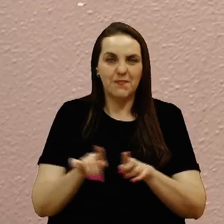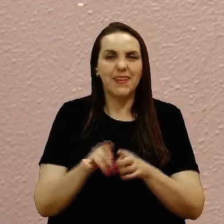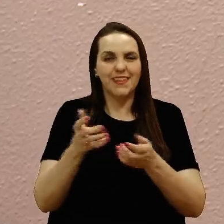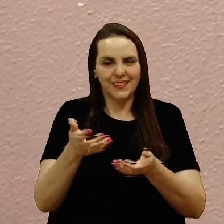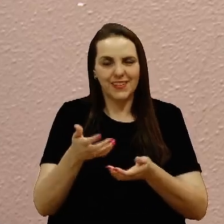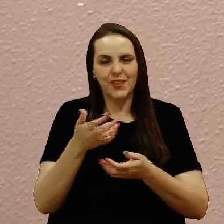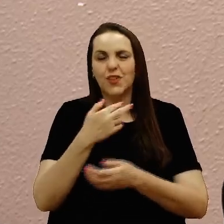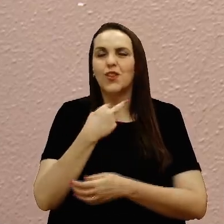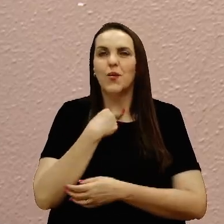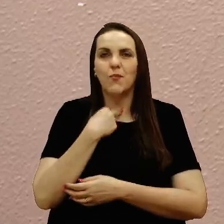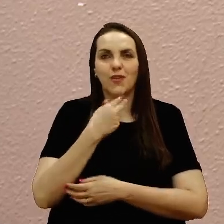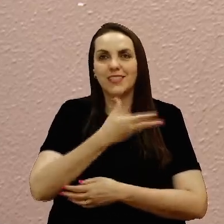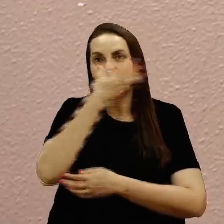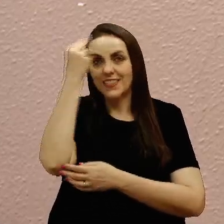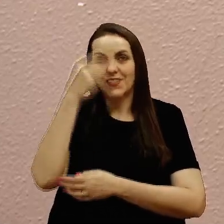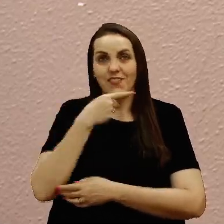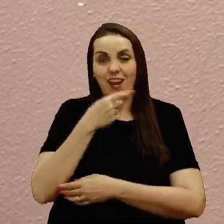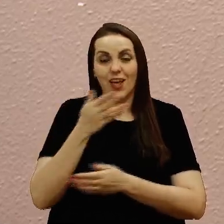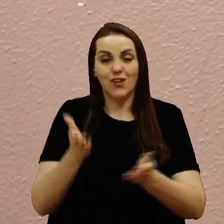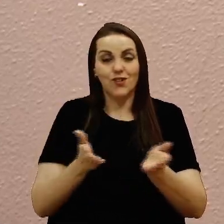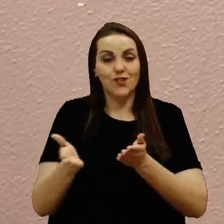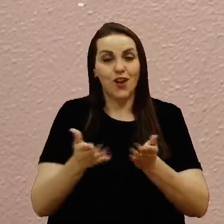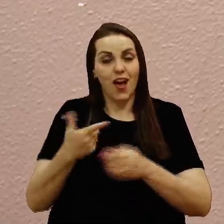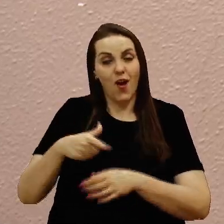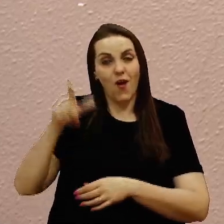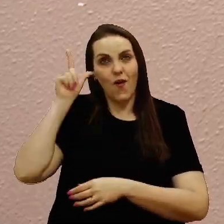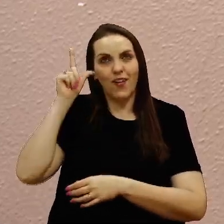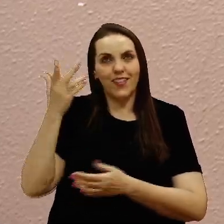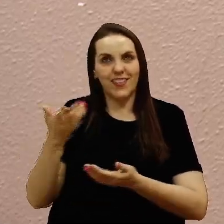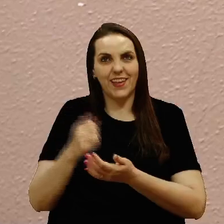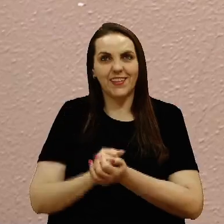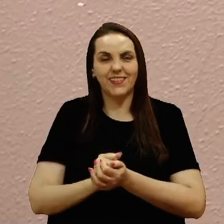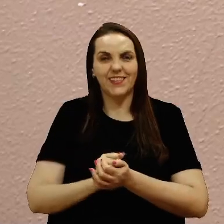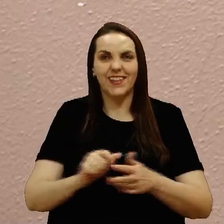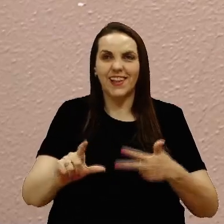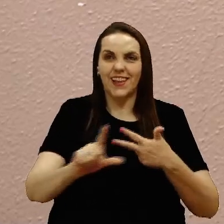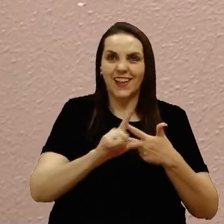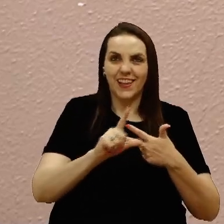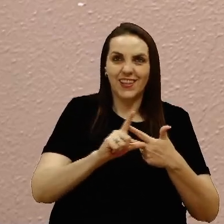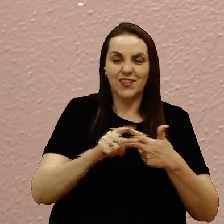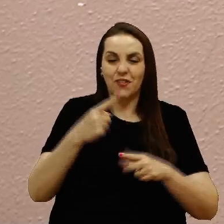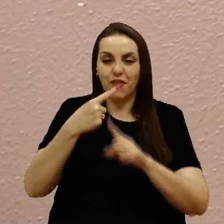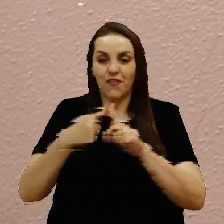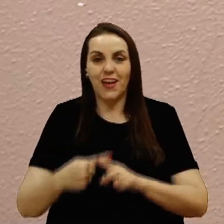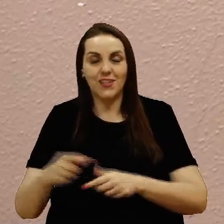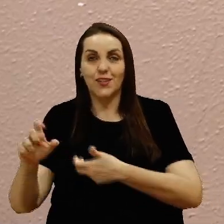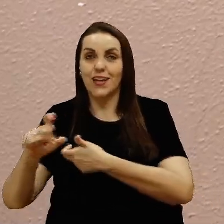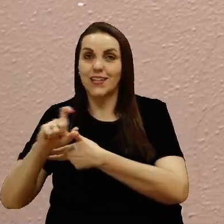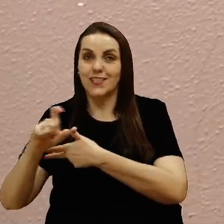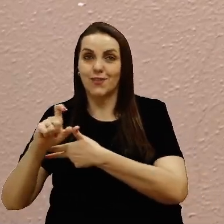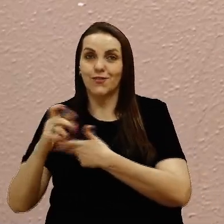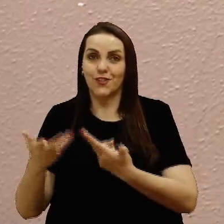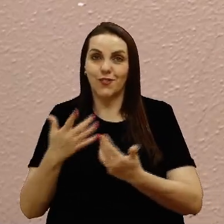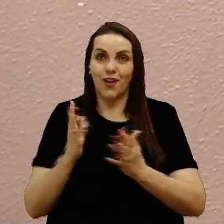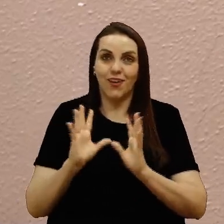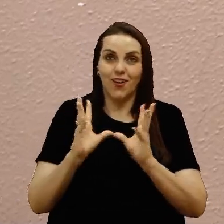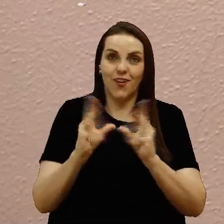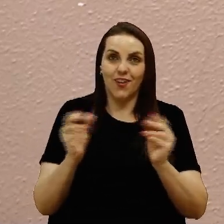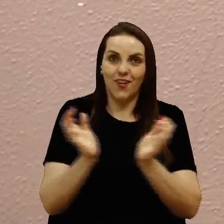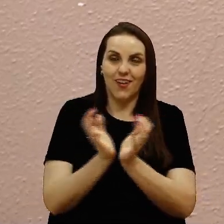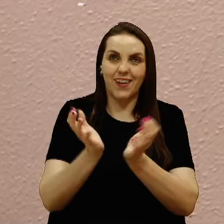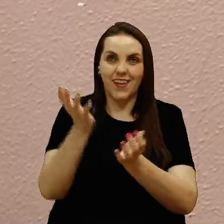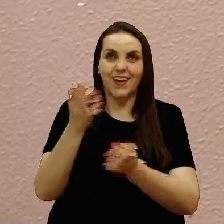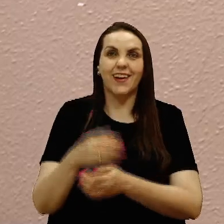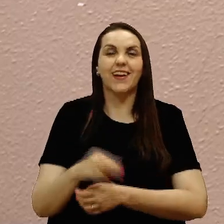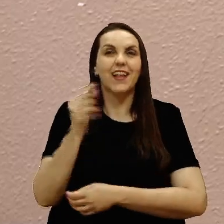falar do nosso jogo de ontem, Legislativo versus Executivo. Vários colegas daqui puderam jogar, vereador Cláudio Libardi, vereador Ramon,